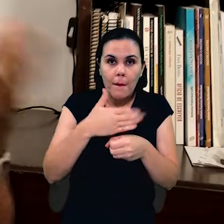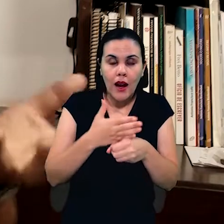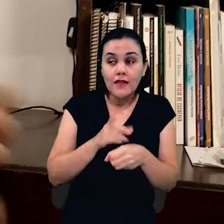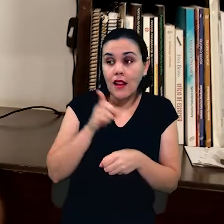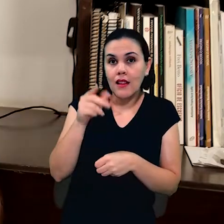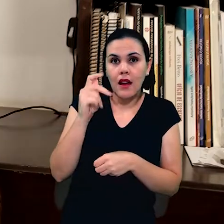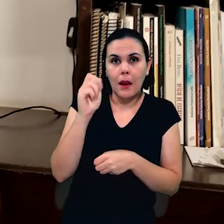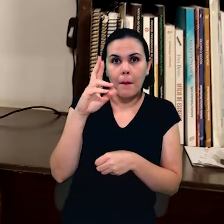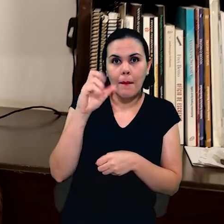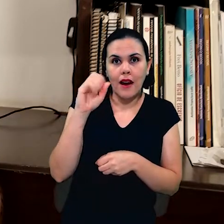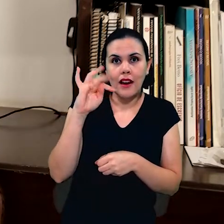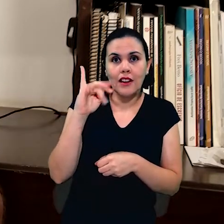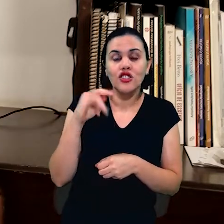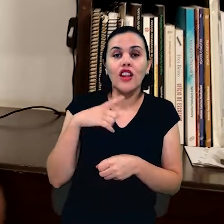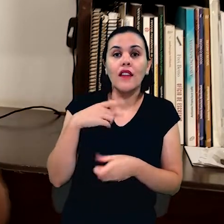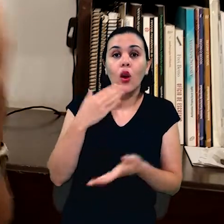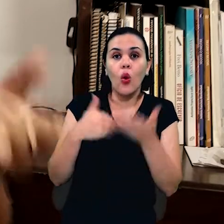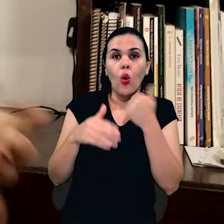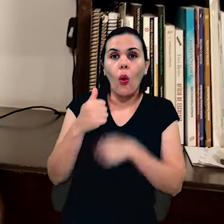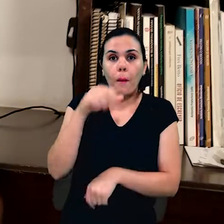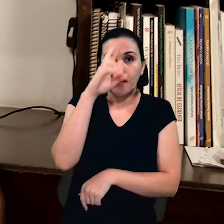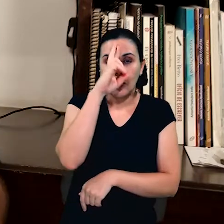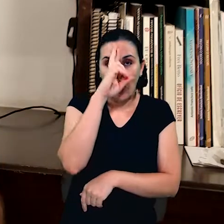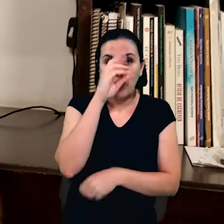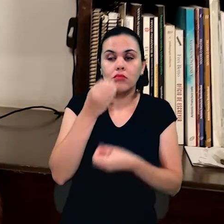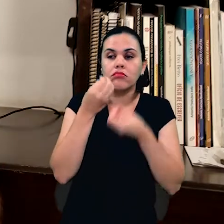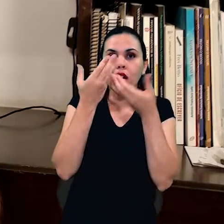um almoço que é feito e é dado também